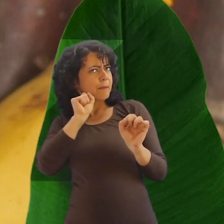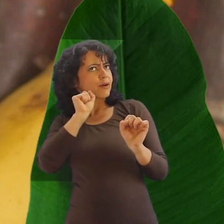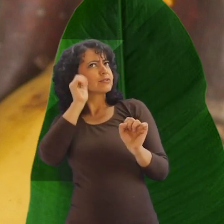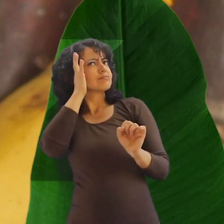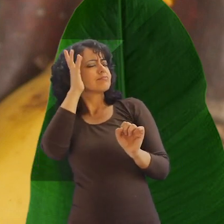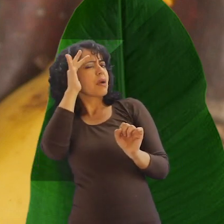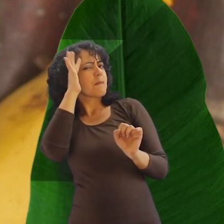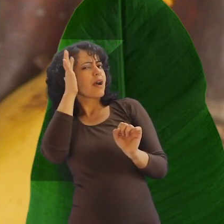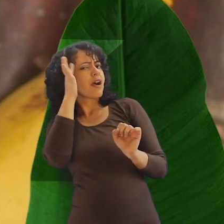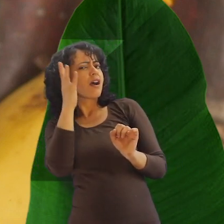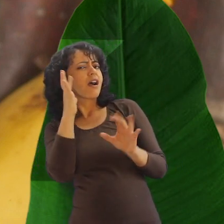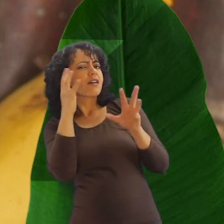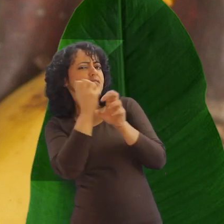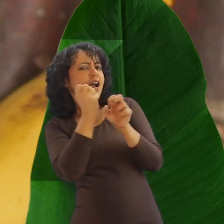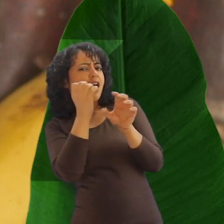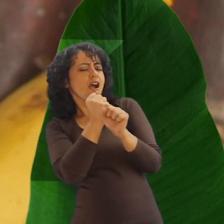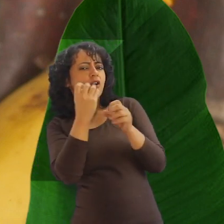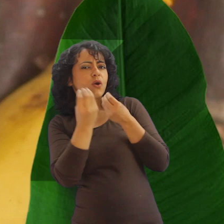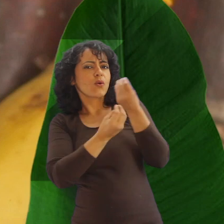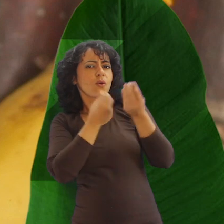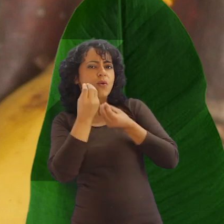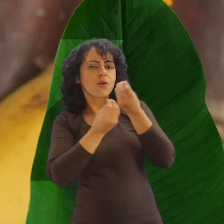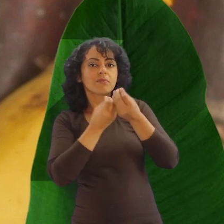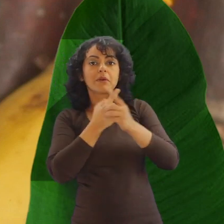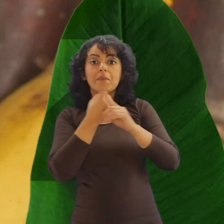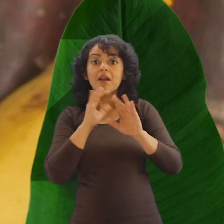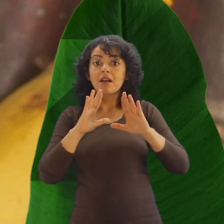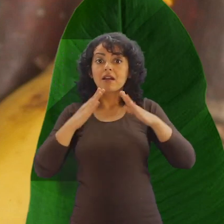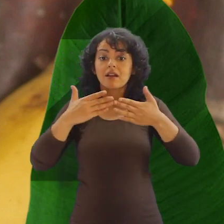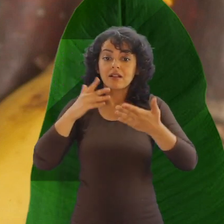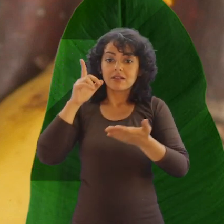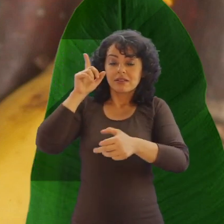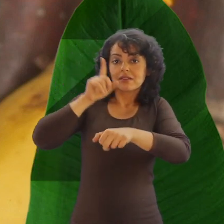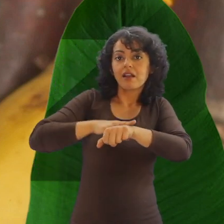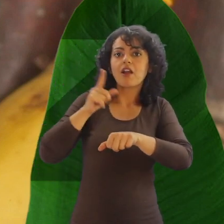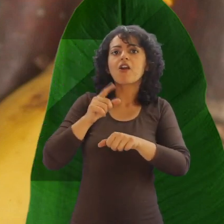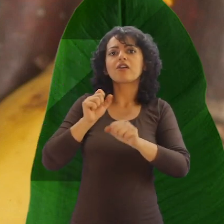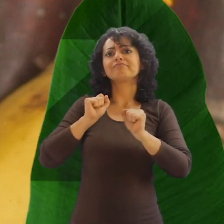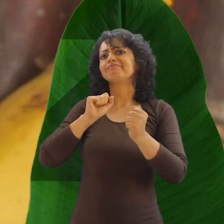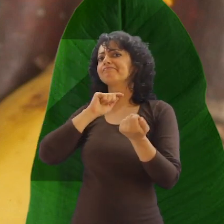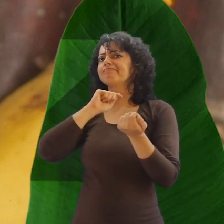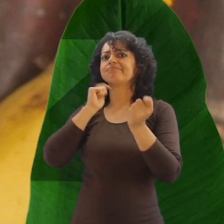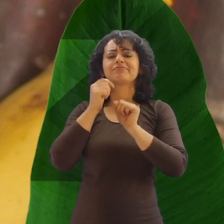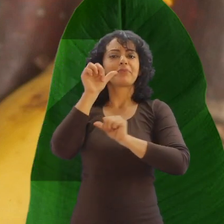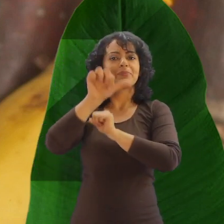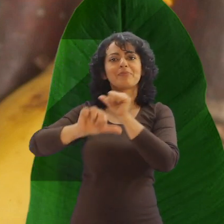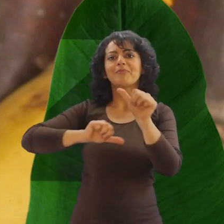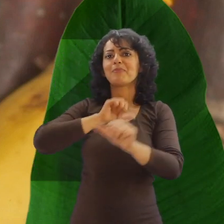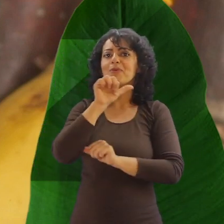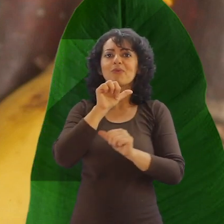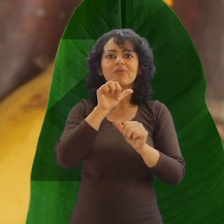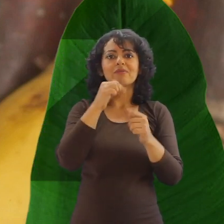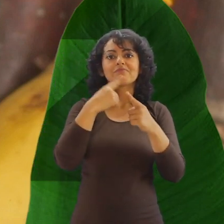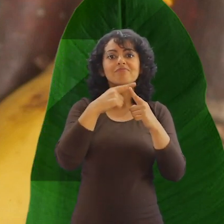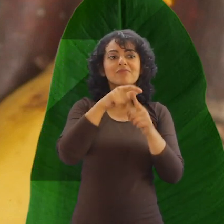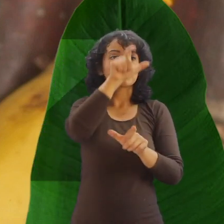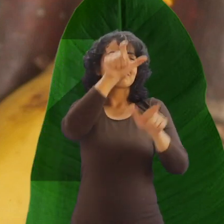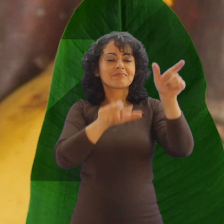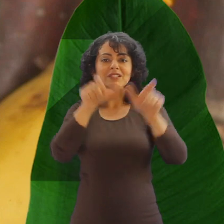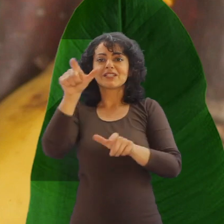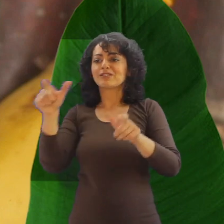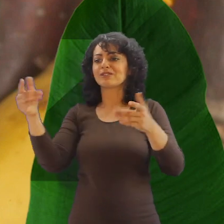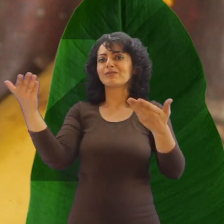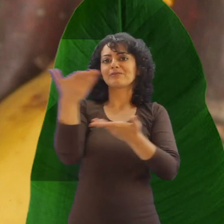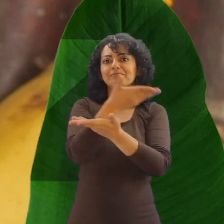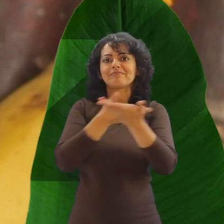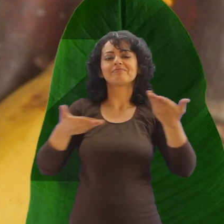previsões quando eu coloco ela em contato com as pessoas. E mudar todas as previsões se eu mudo o contexto onde eu coloquei aquela obra em contato.